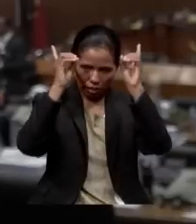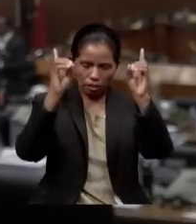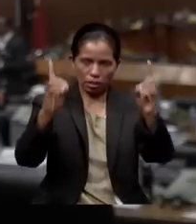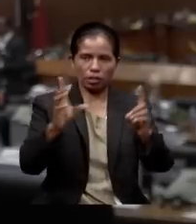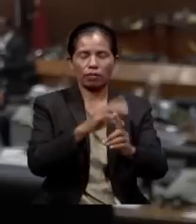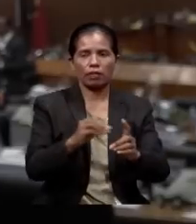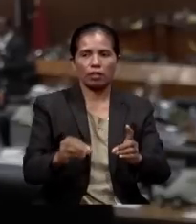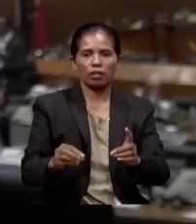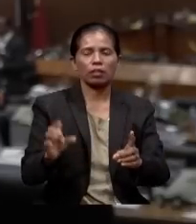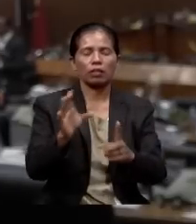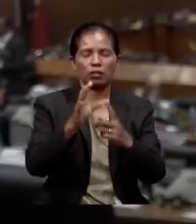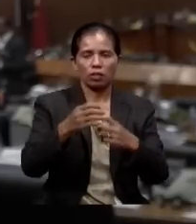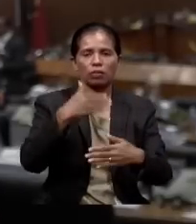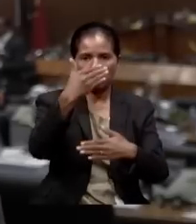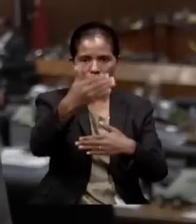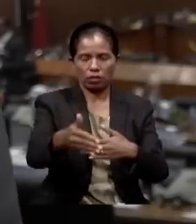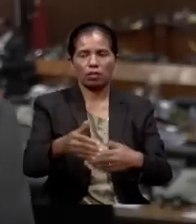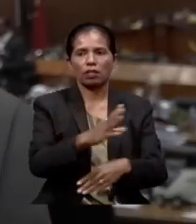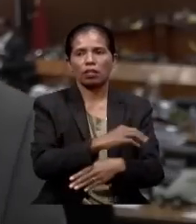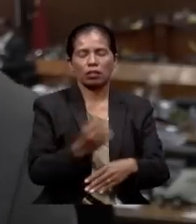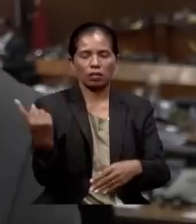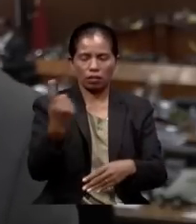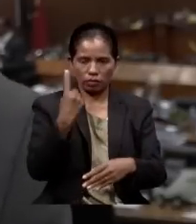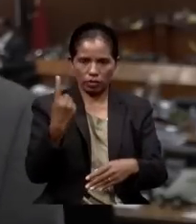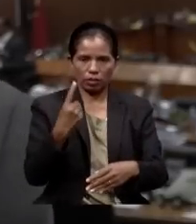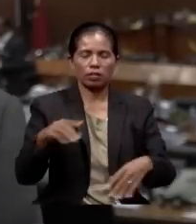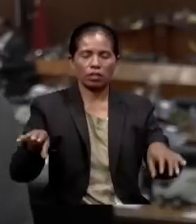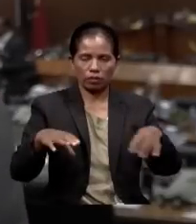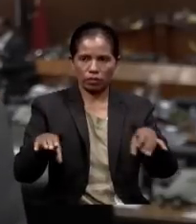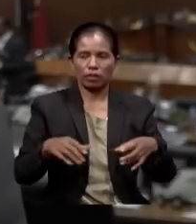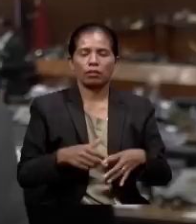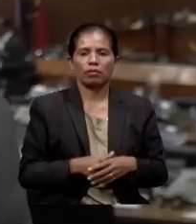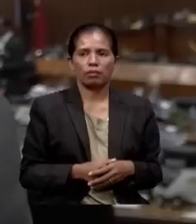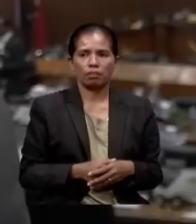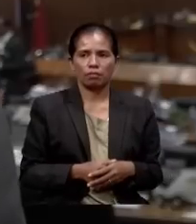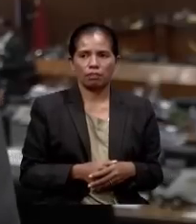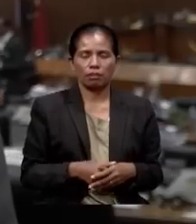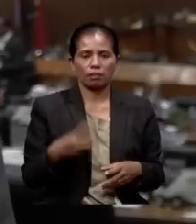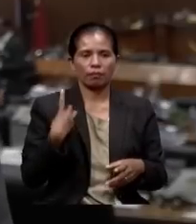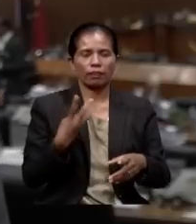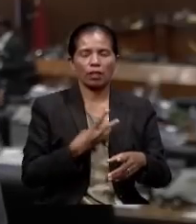be kuntuna sam bawo ne plataforma si na fati, ne o opsau am ne nun ne,